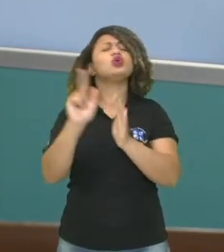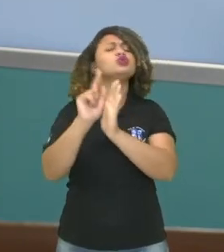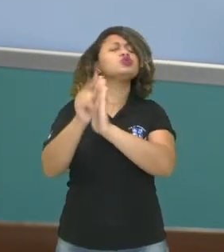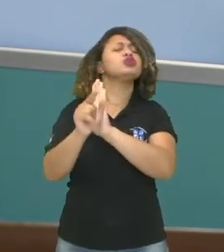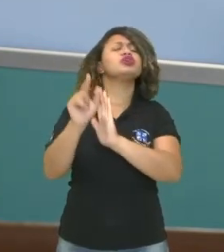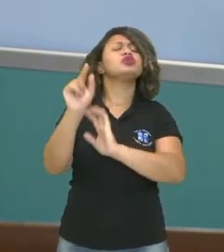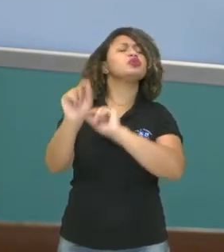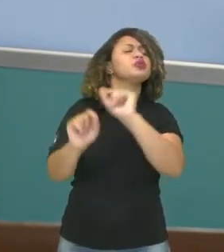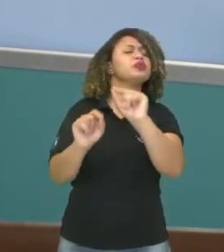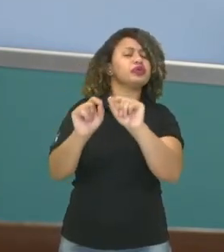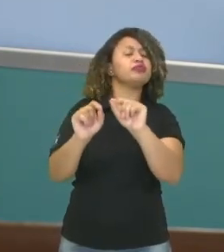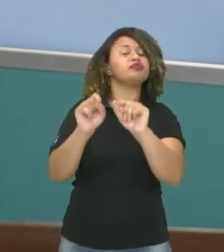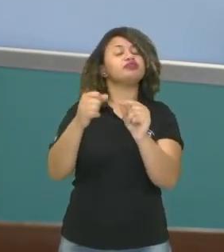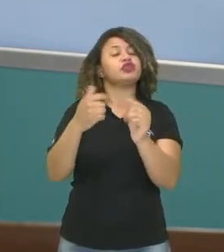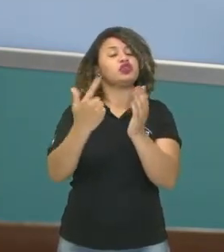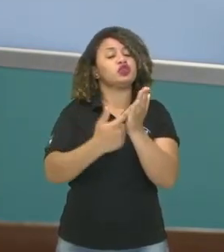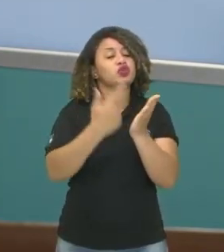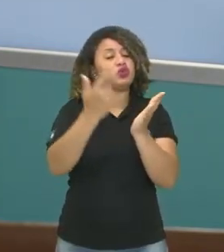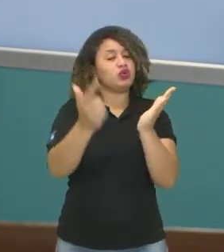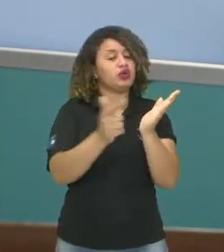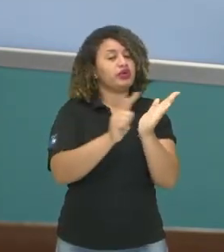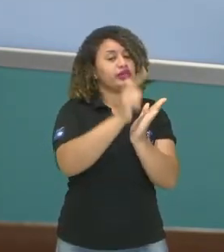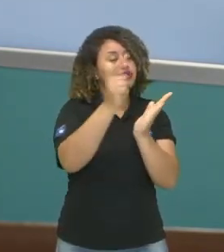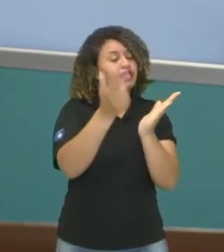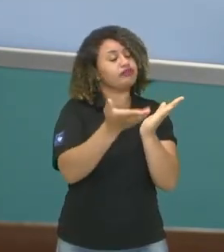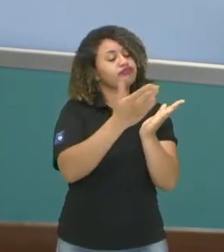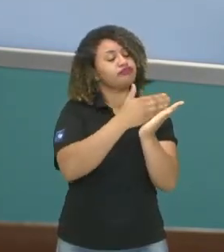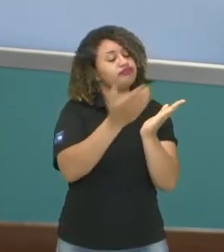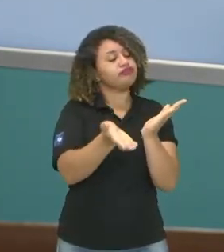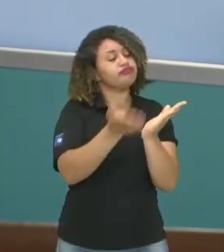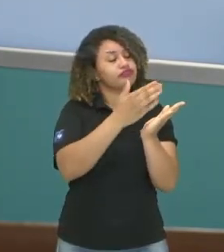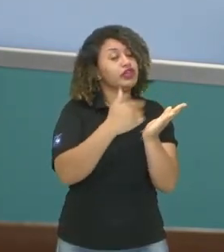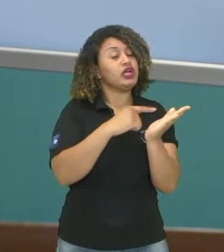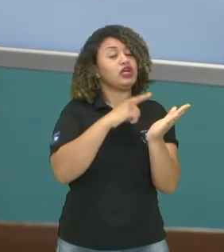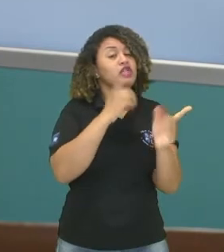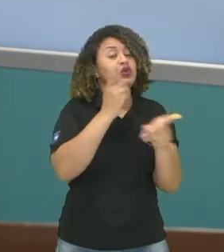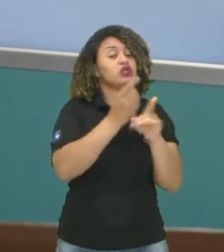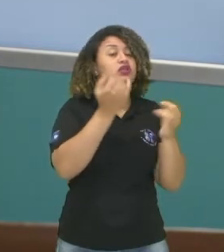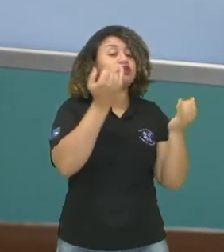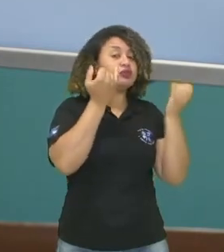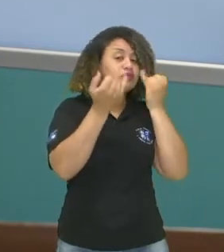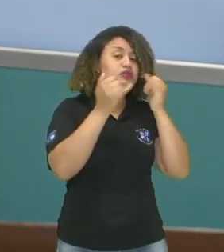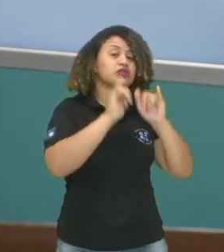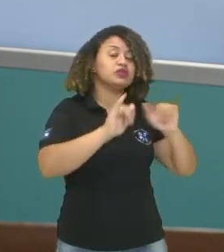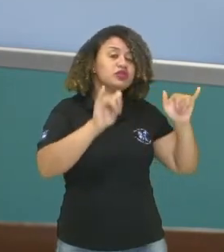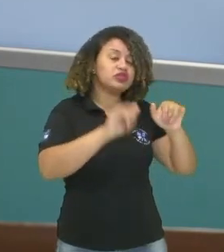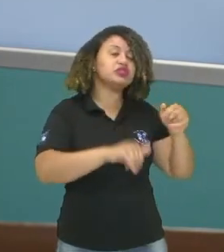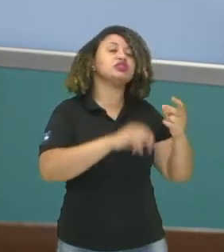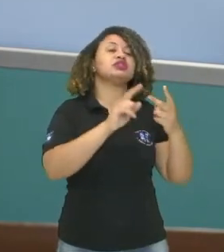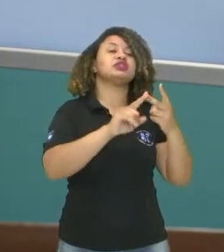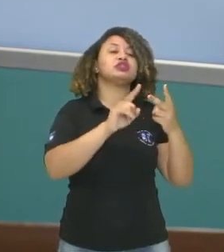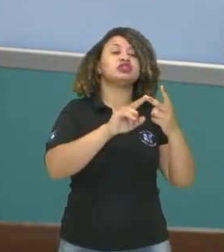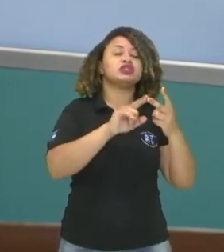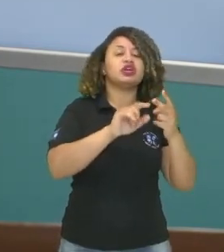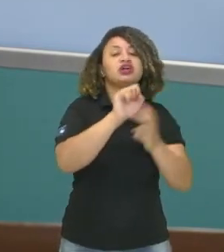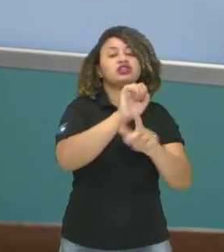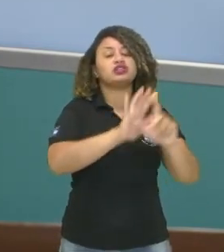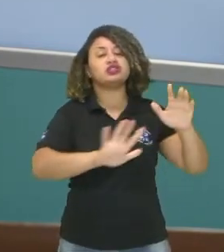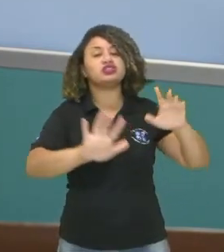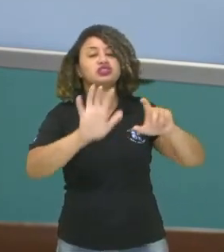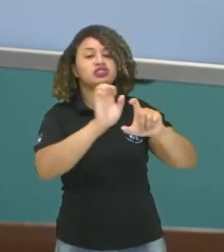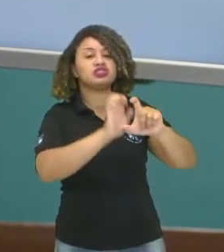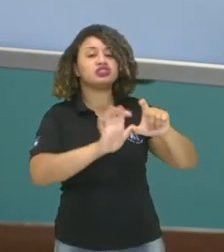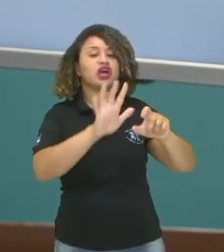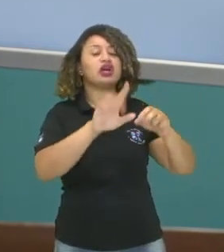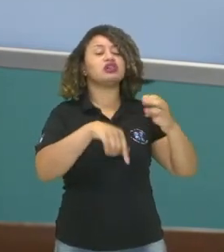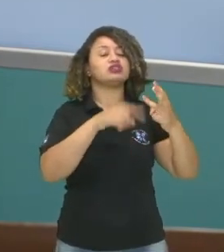Assim também, quando folhamos um jornal, encontramos notícias, charges, encontramos o editorial, que é um texto jornalístico em